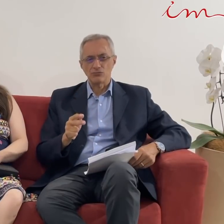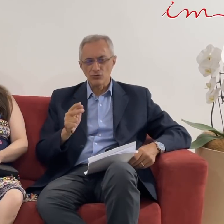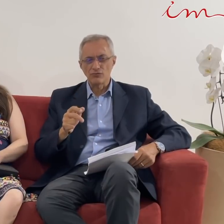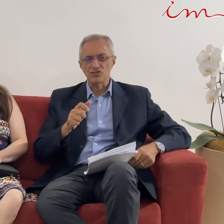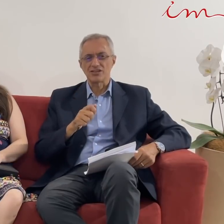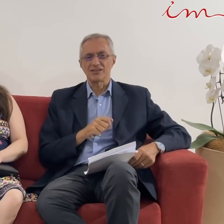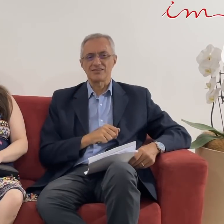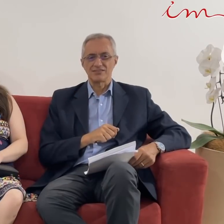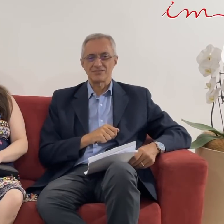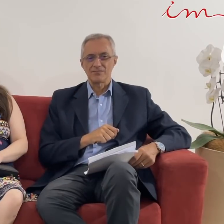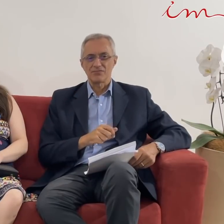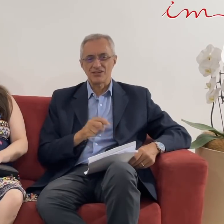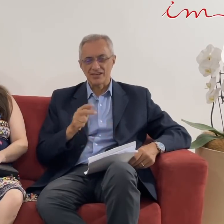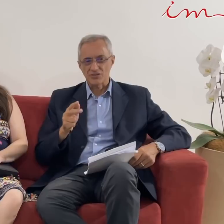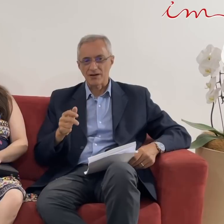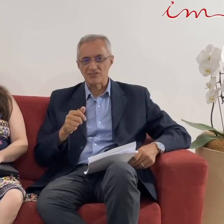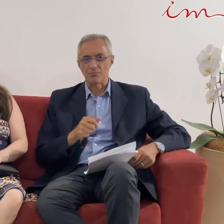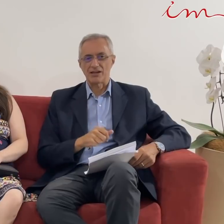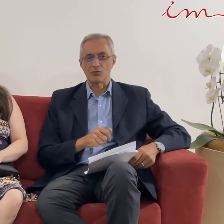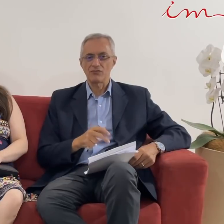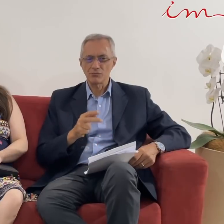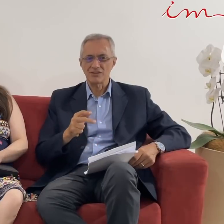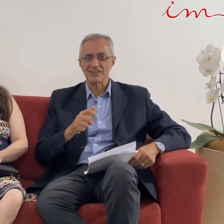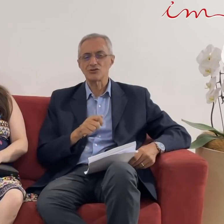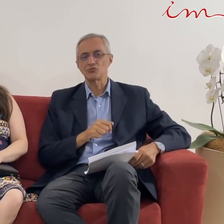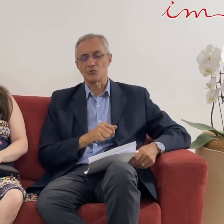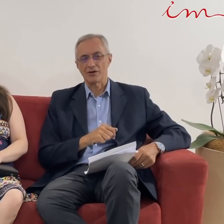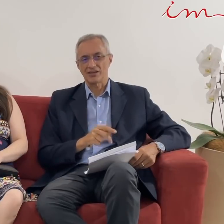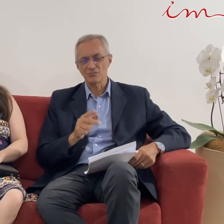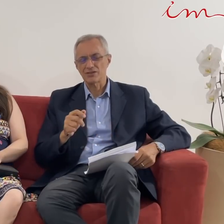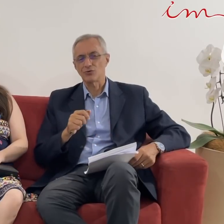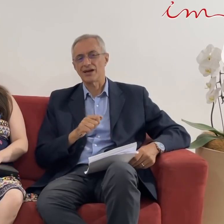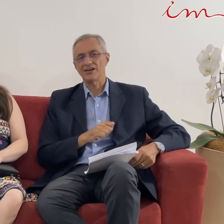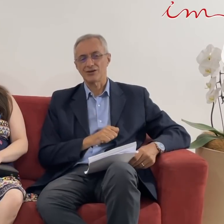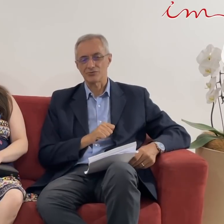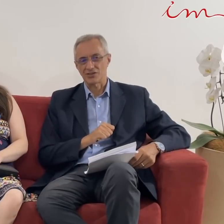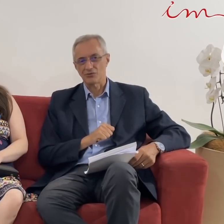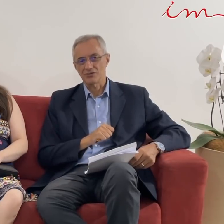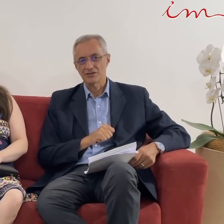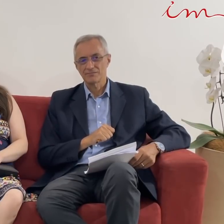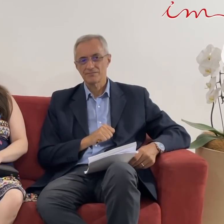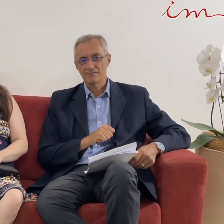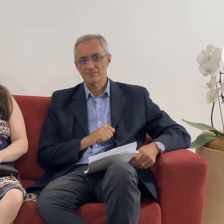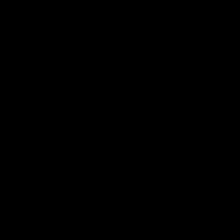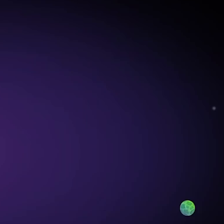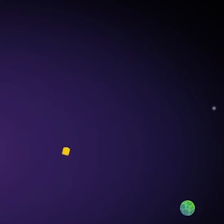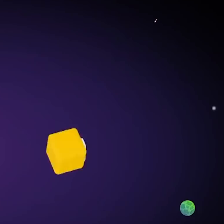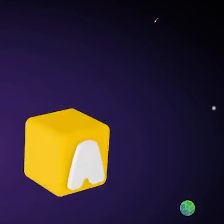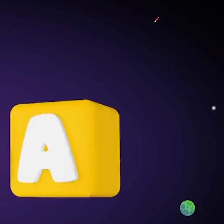e cantar um louvor de crianças, já que elas participaram agora, e vamos cantar junto com elas. Vamos adorar ao Senhor.